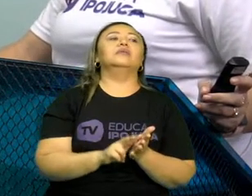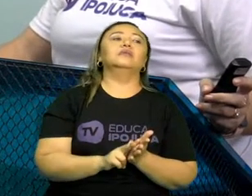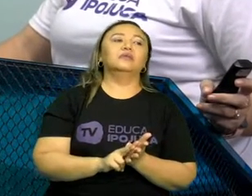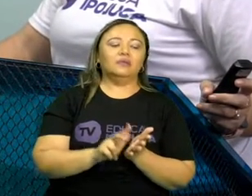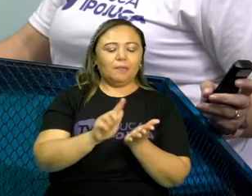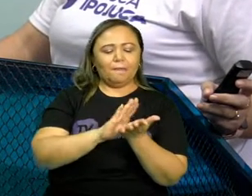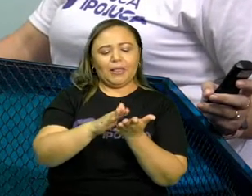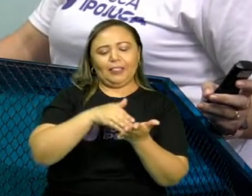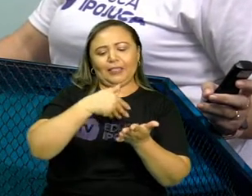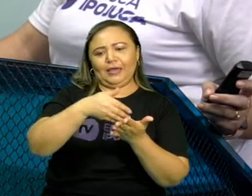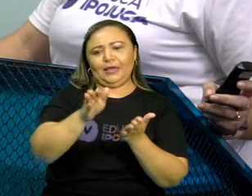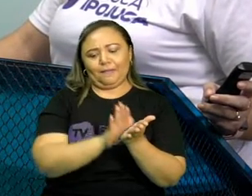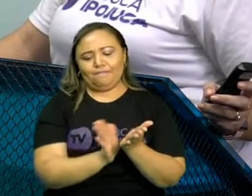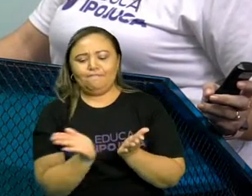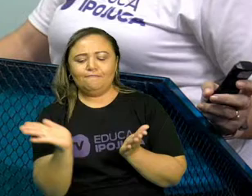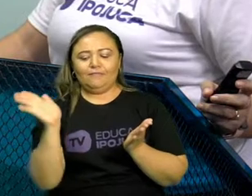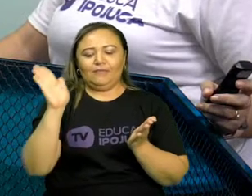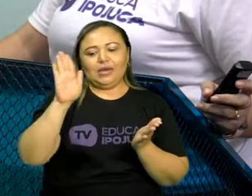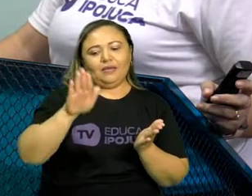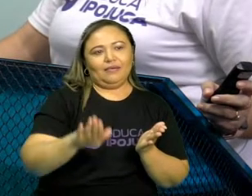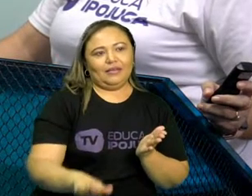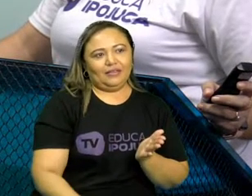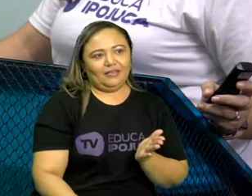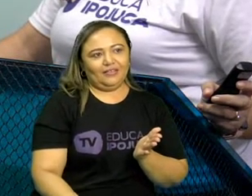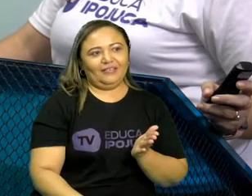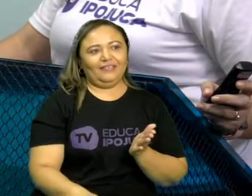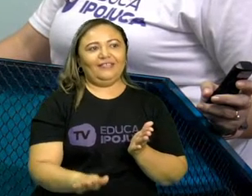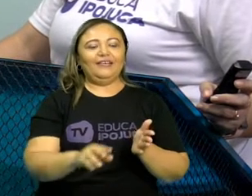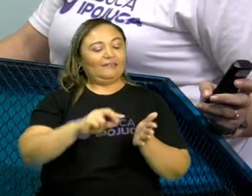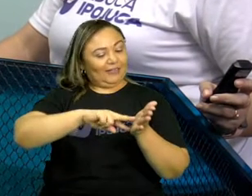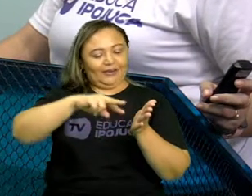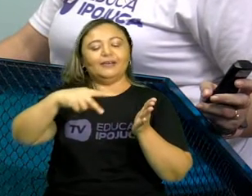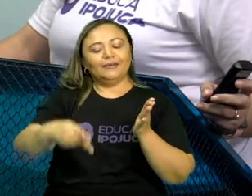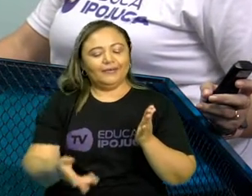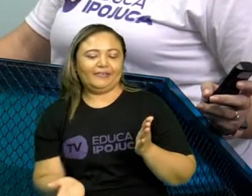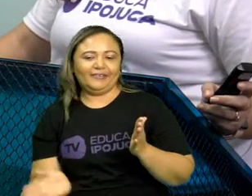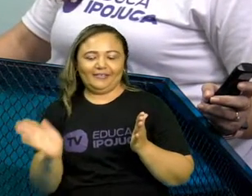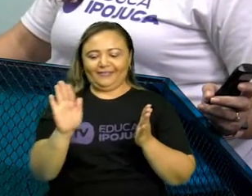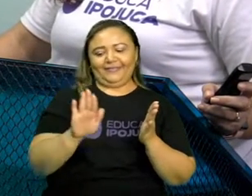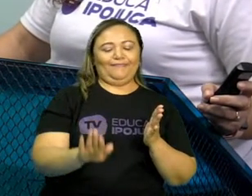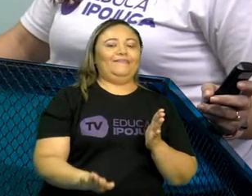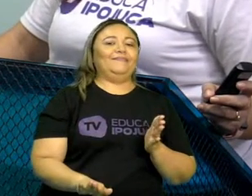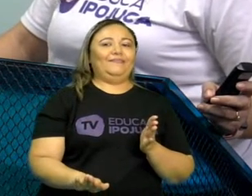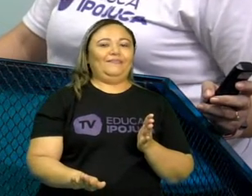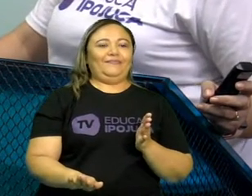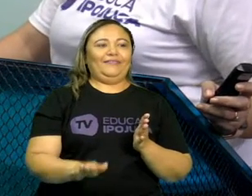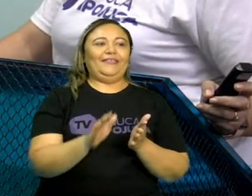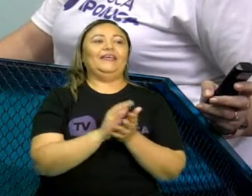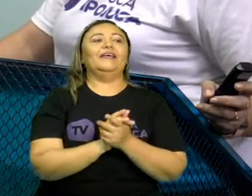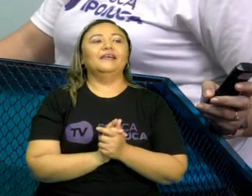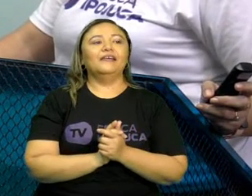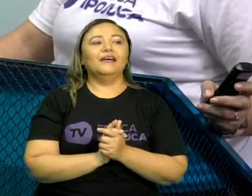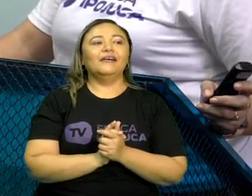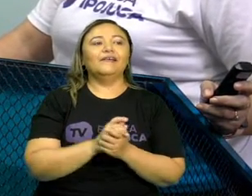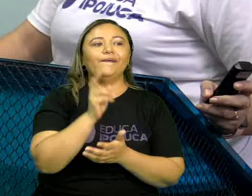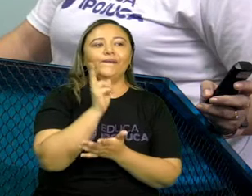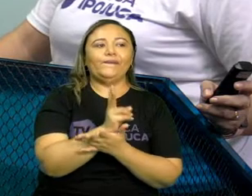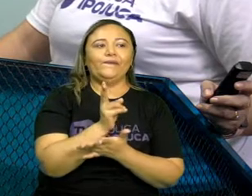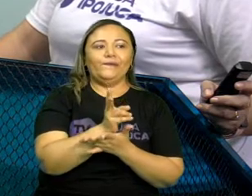com a manteiga voltada para baixo. Que realmente, se você prestar atenção, é isso que acontece mesmo.